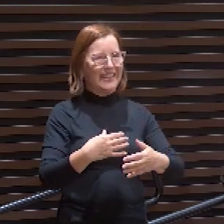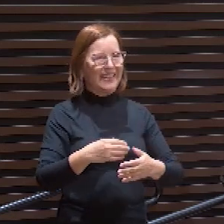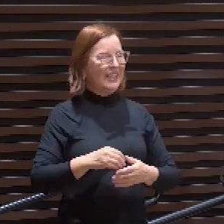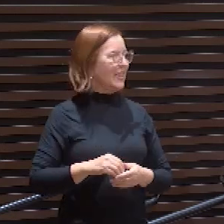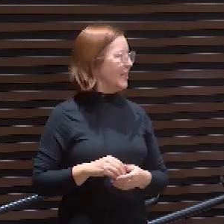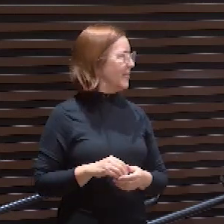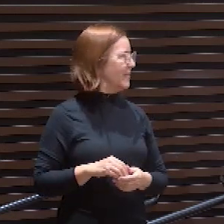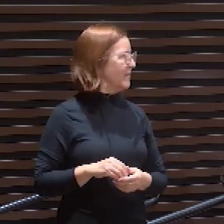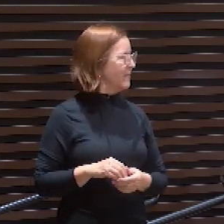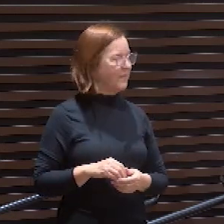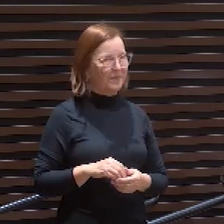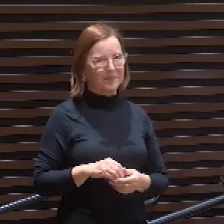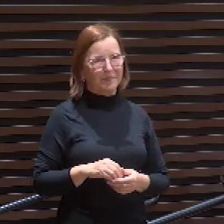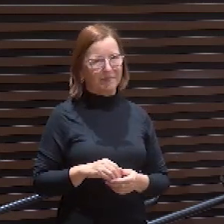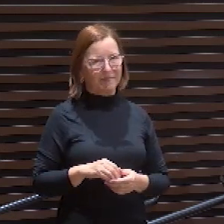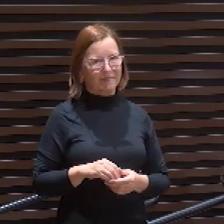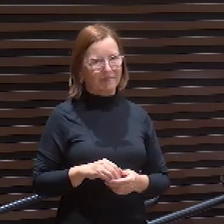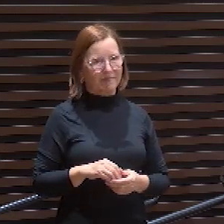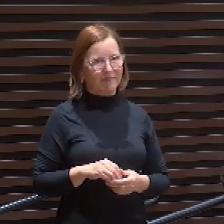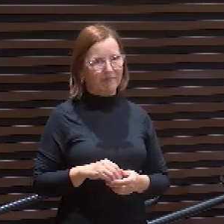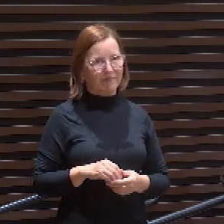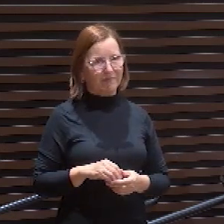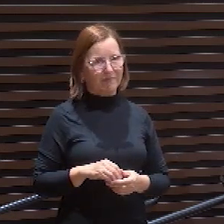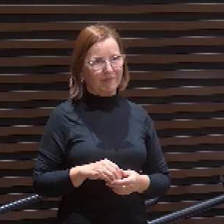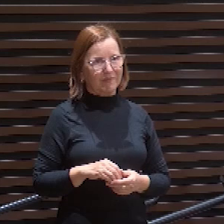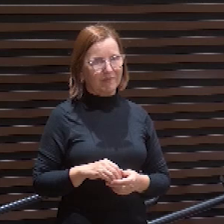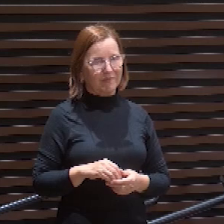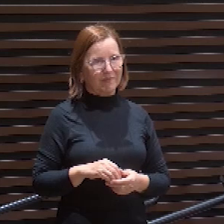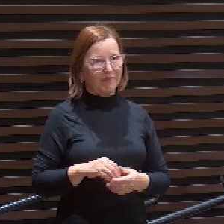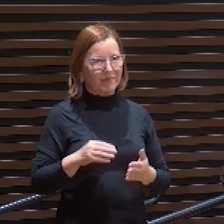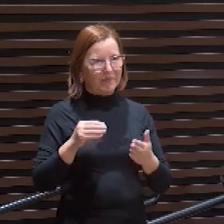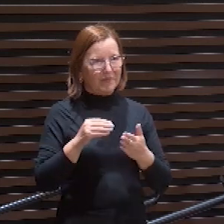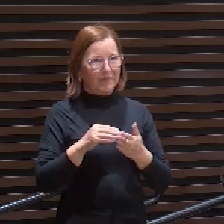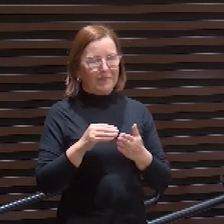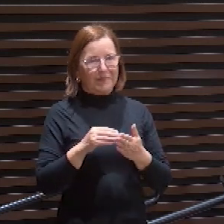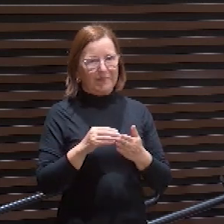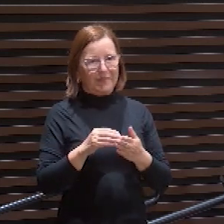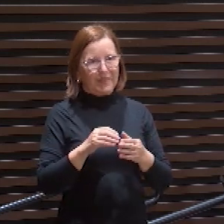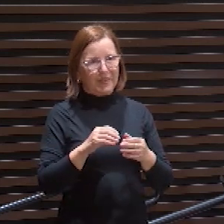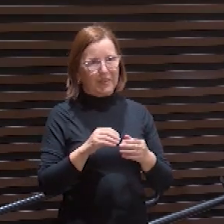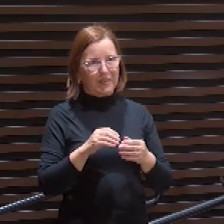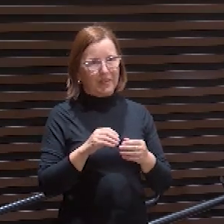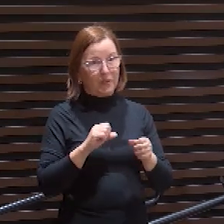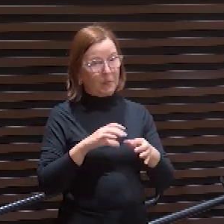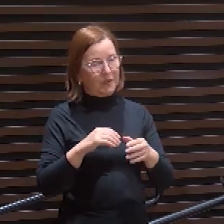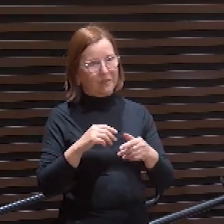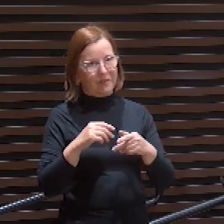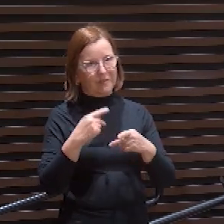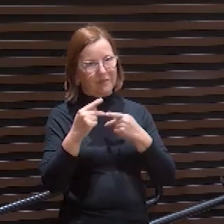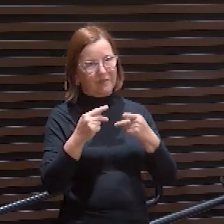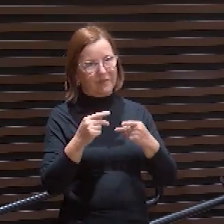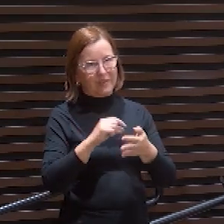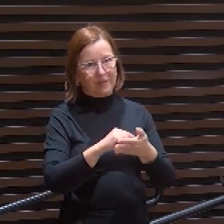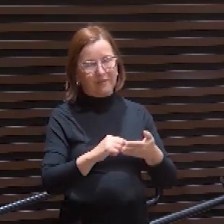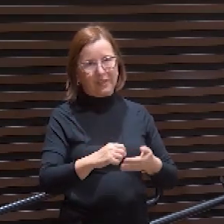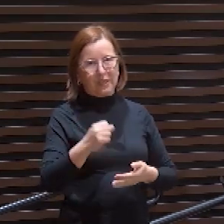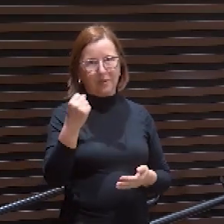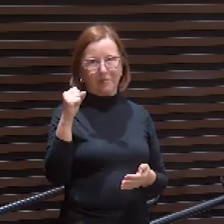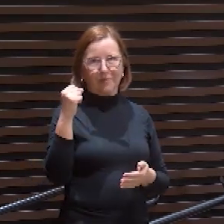aquilo que... Até um princípio que diz aqui que no versículo 8...